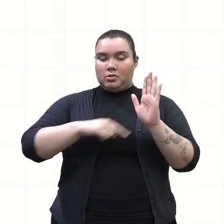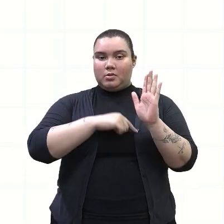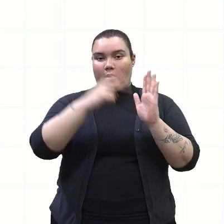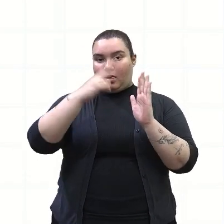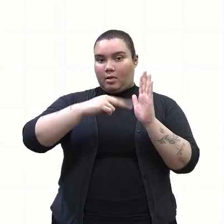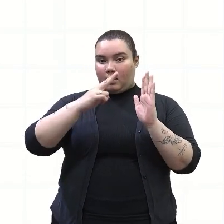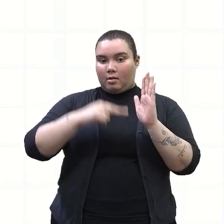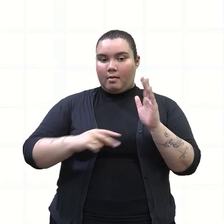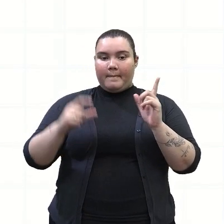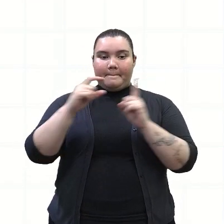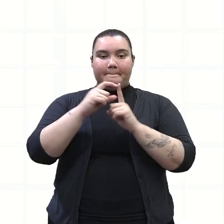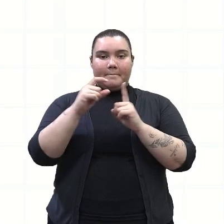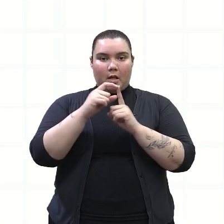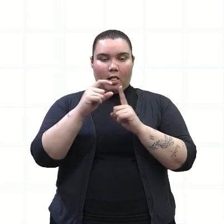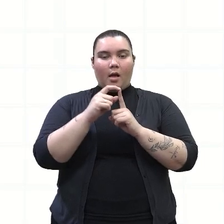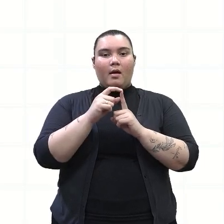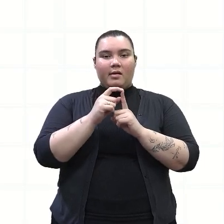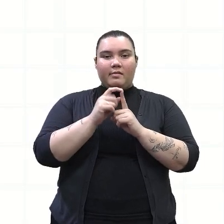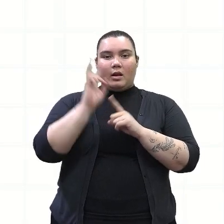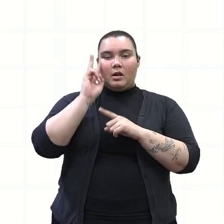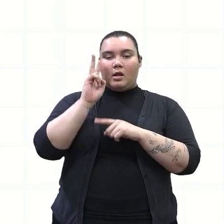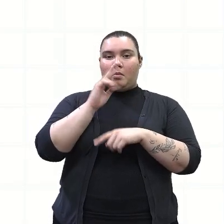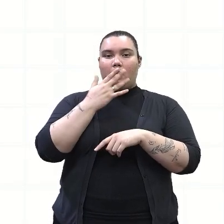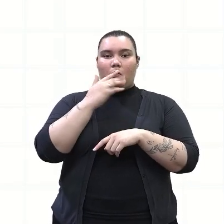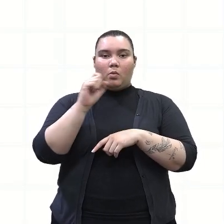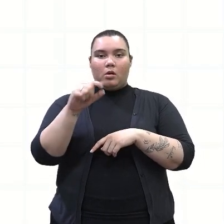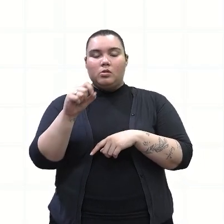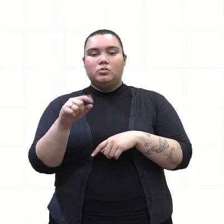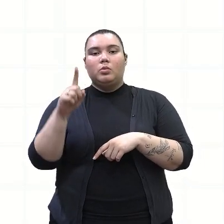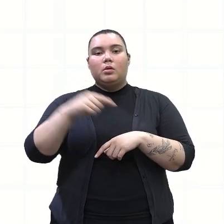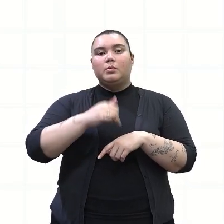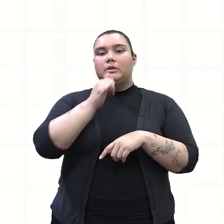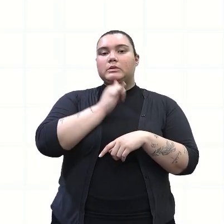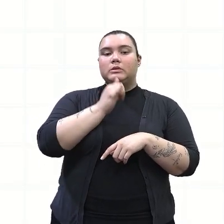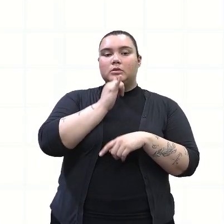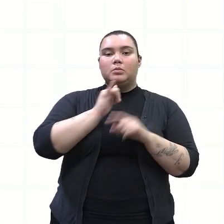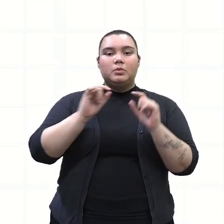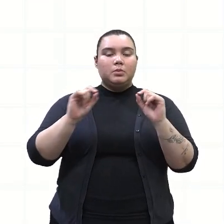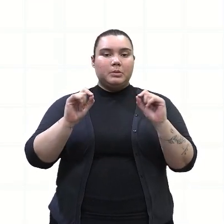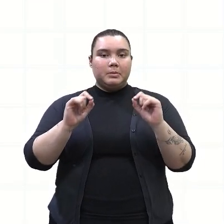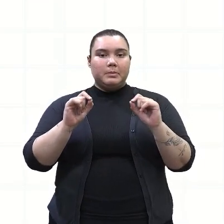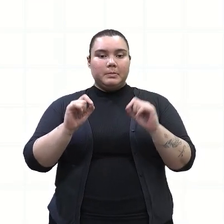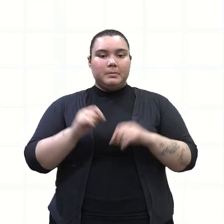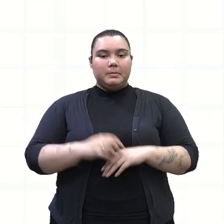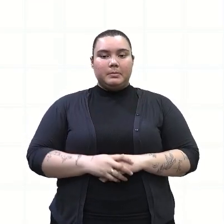a palavra the shortest é um exemplo